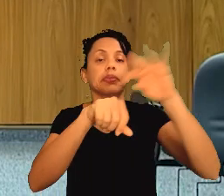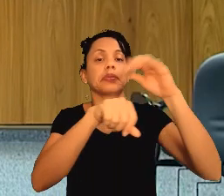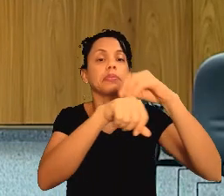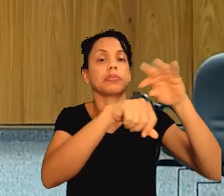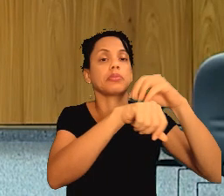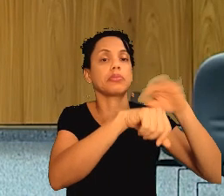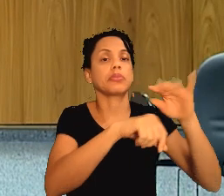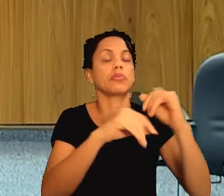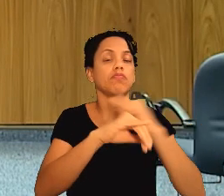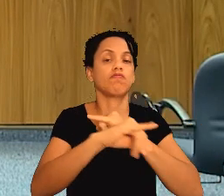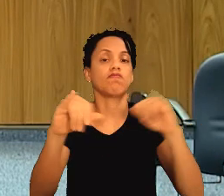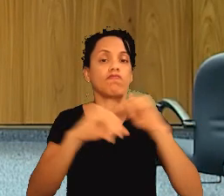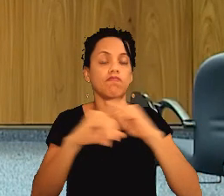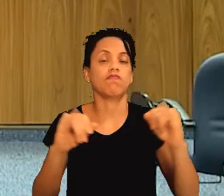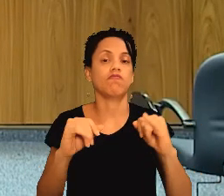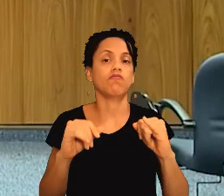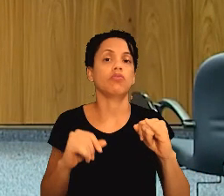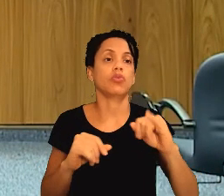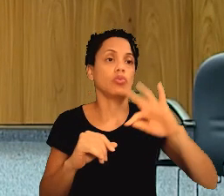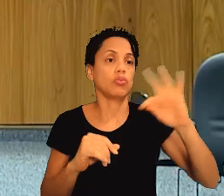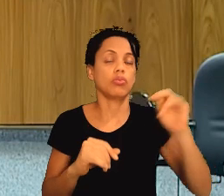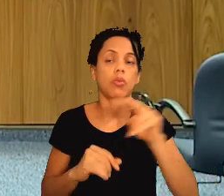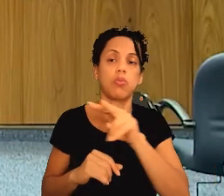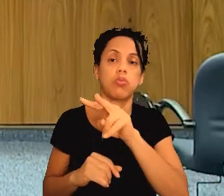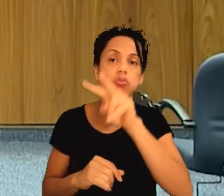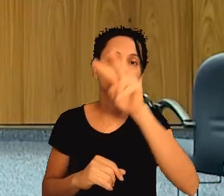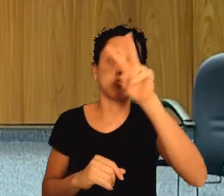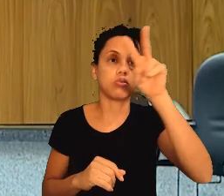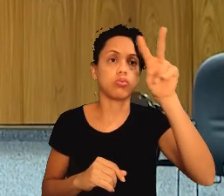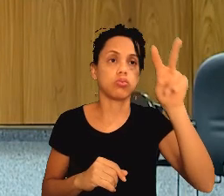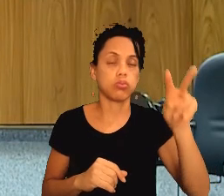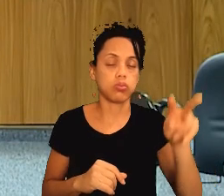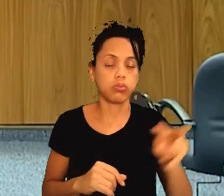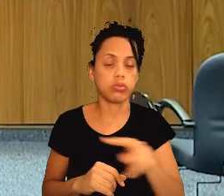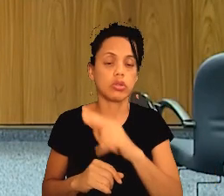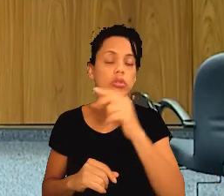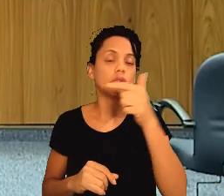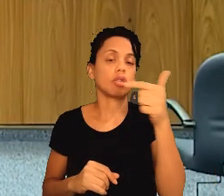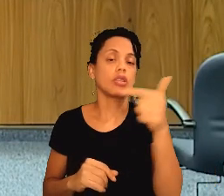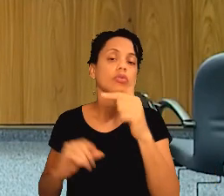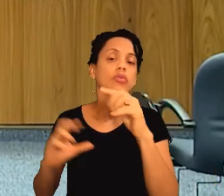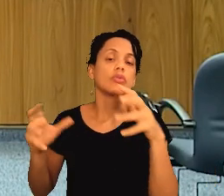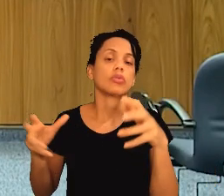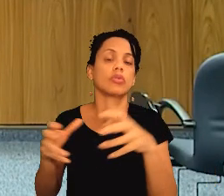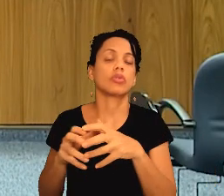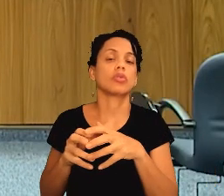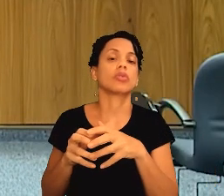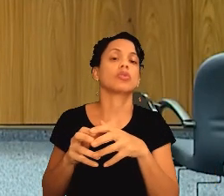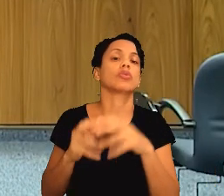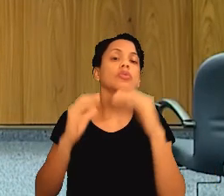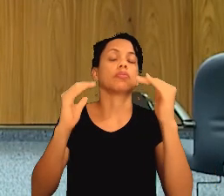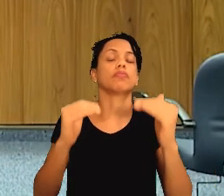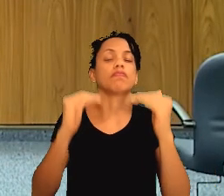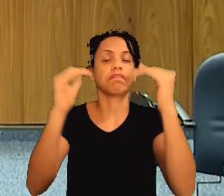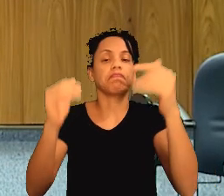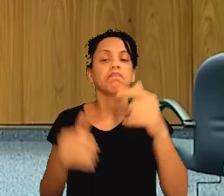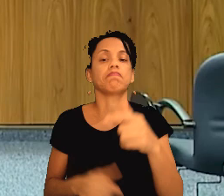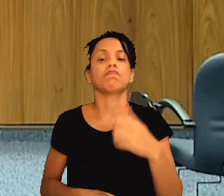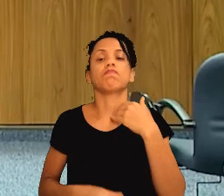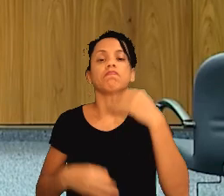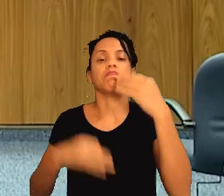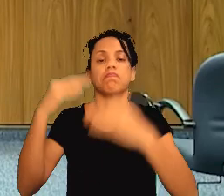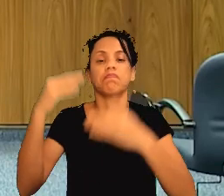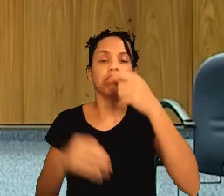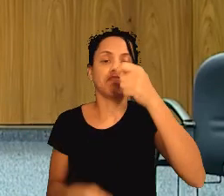deu-se muita visibilidade a essas decisões da segunda turma do Supremo